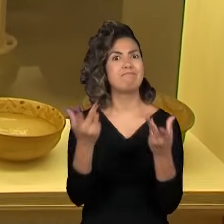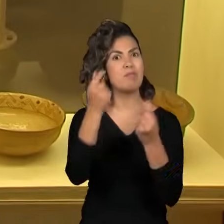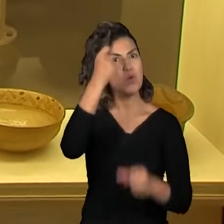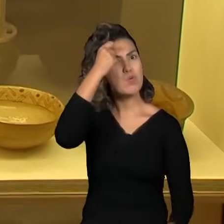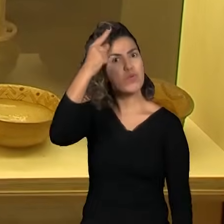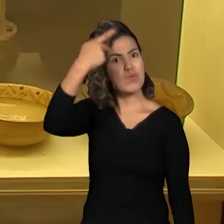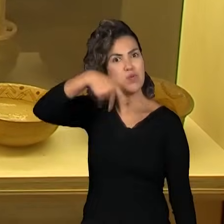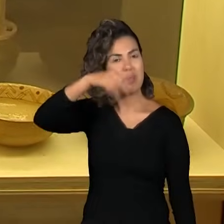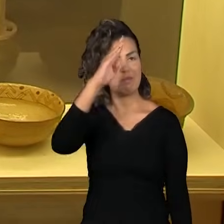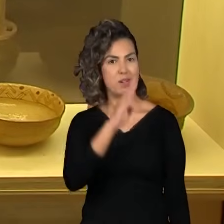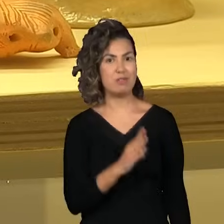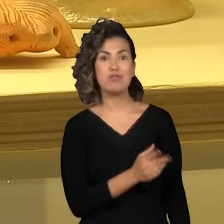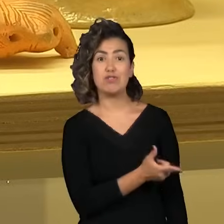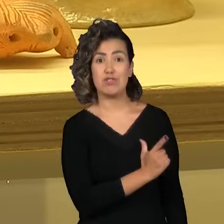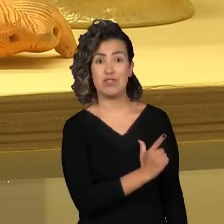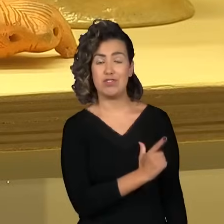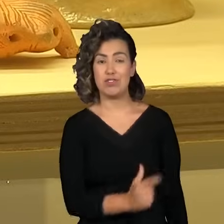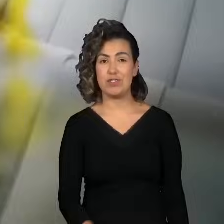país.